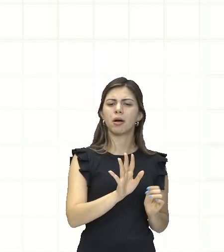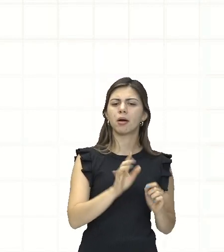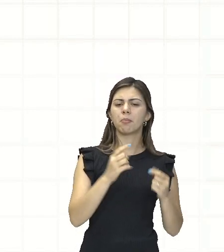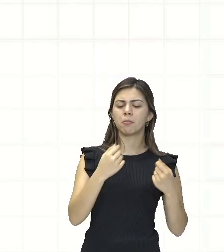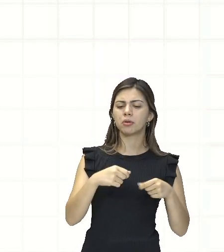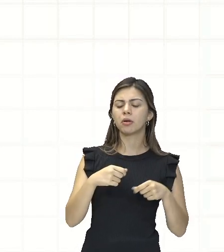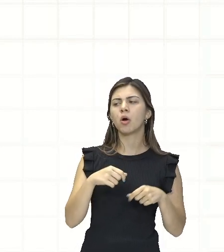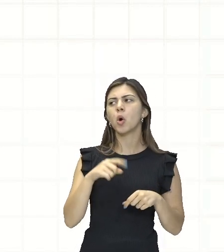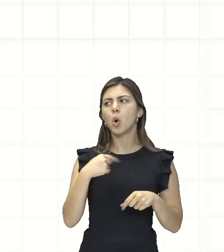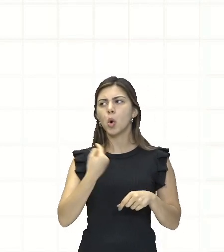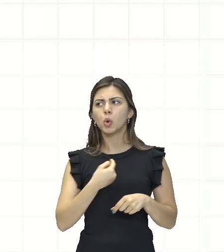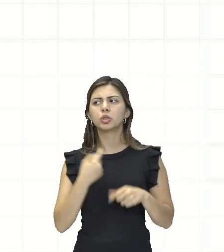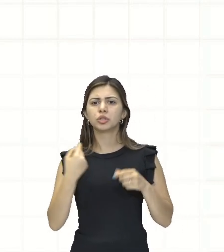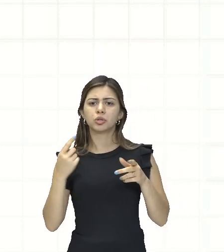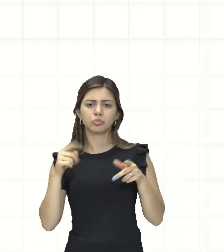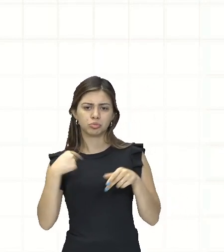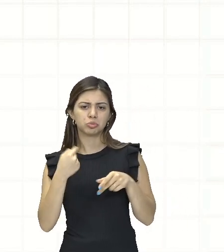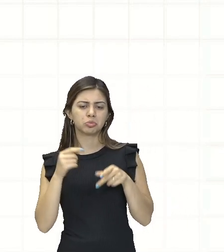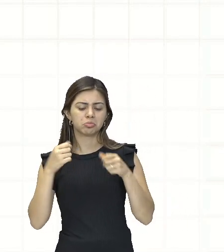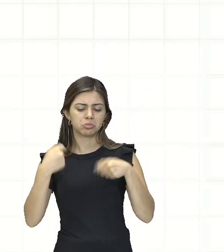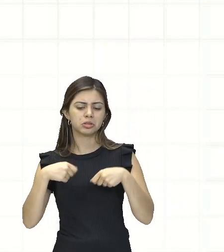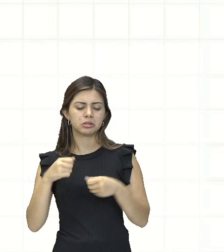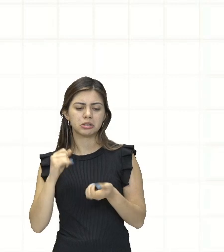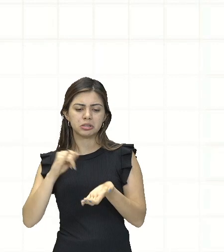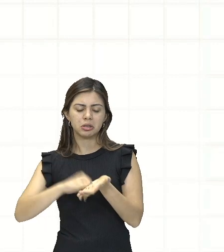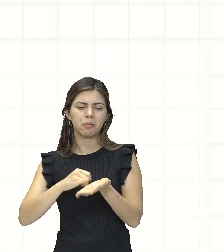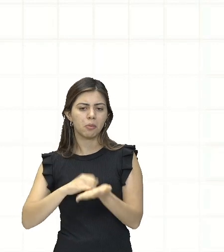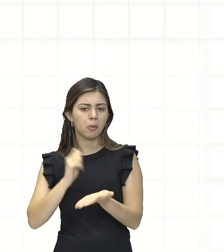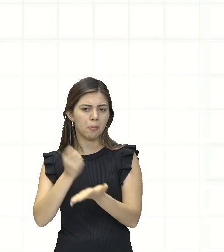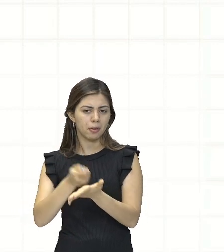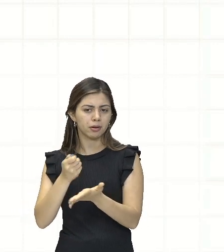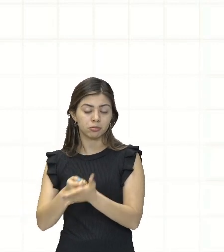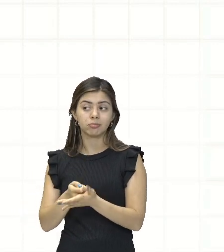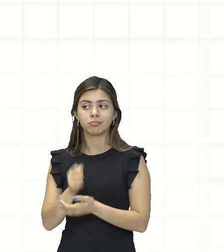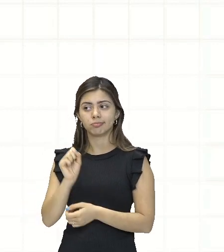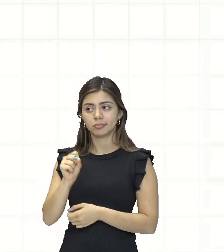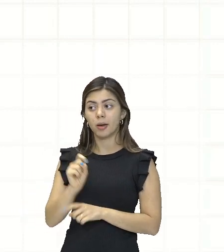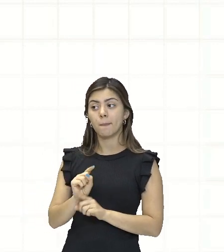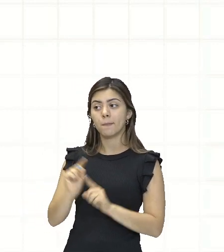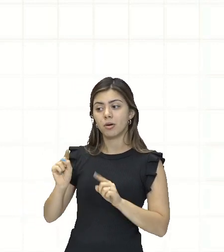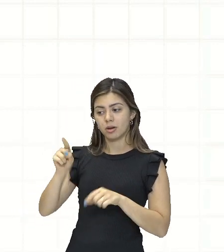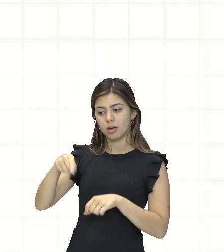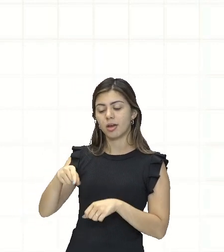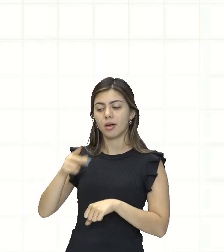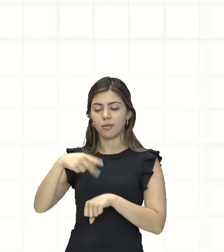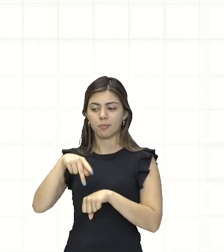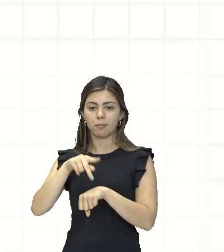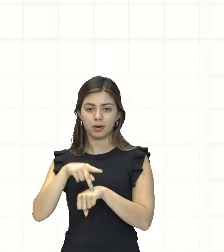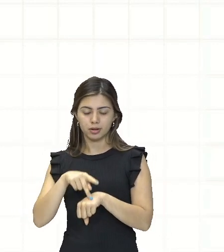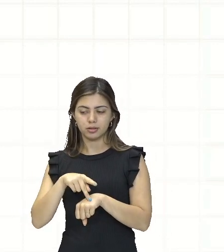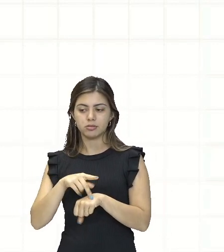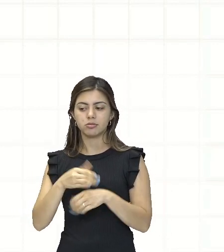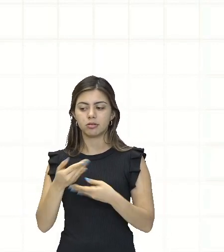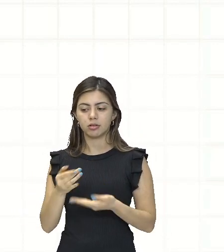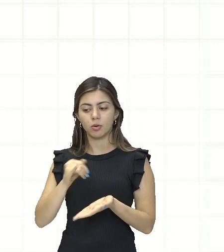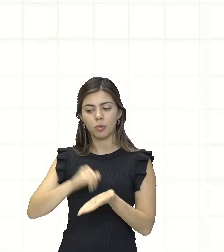nós pagamos impostos. Sim, nós pagamos impostos ao Estado e esses impostos eles